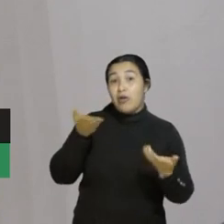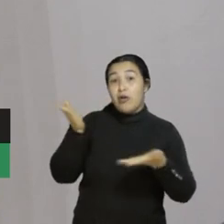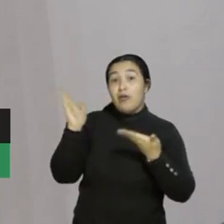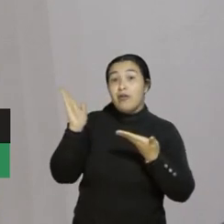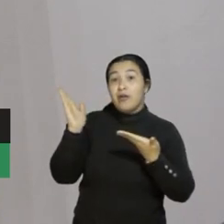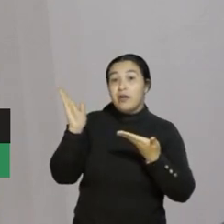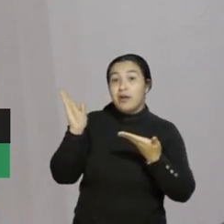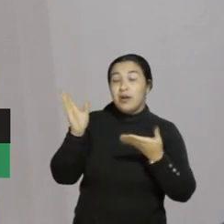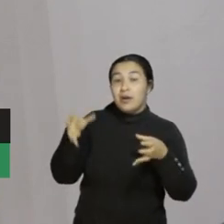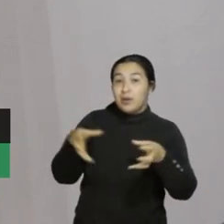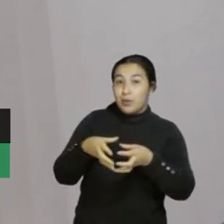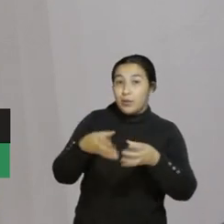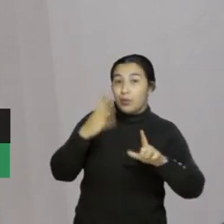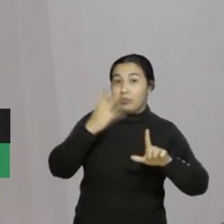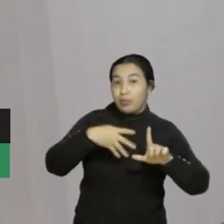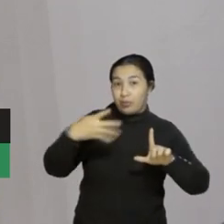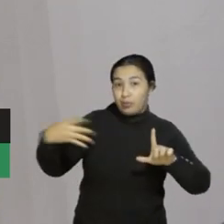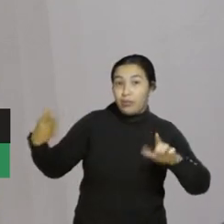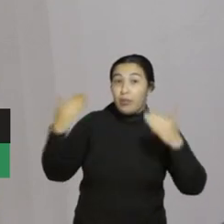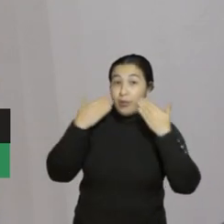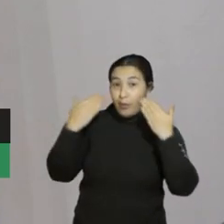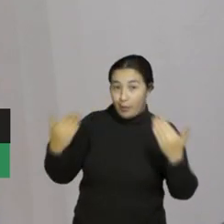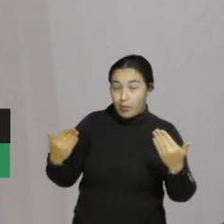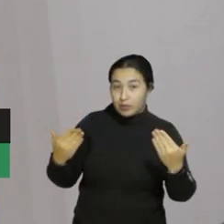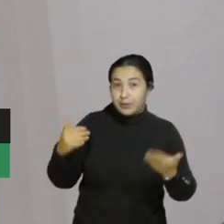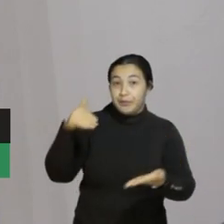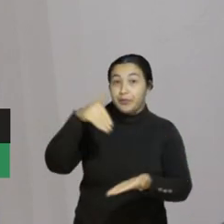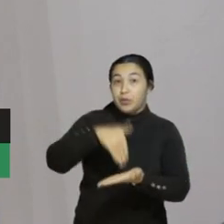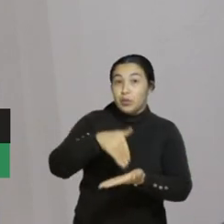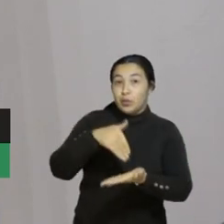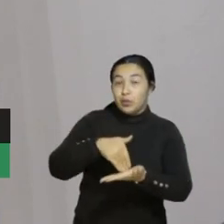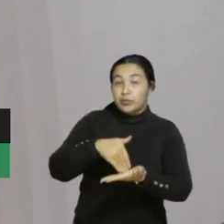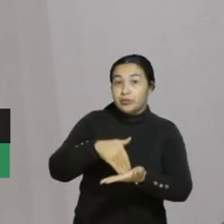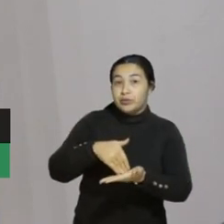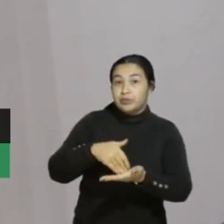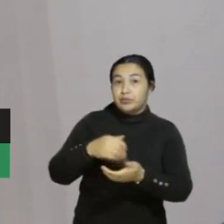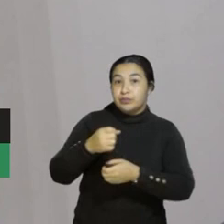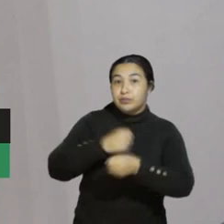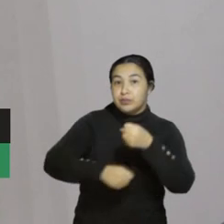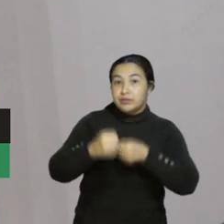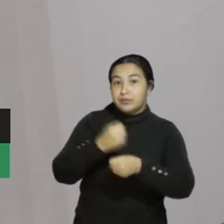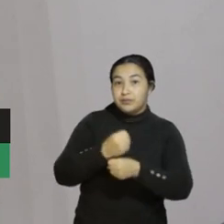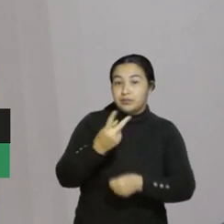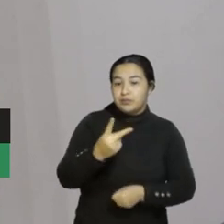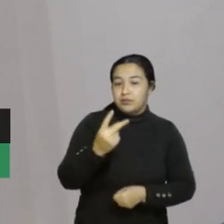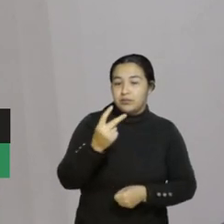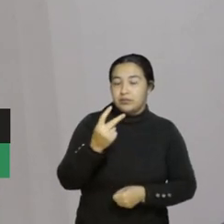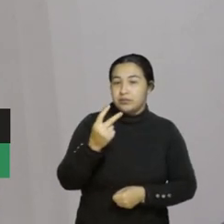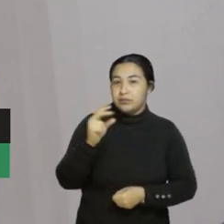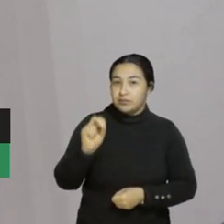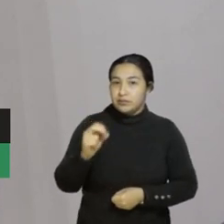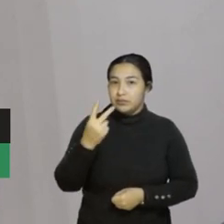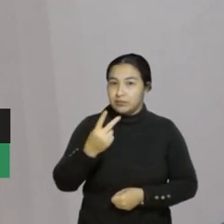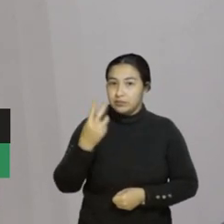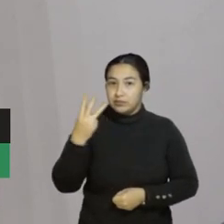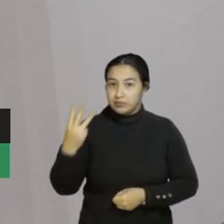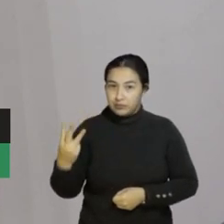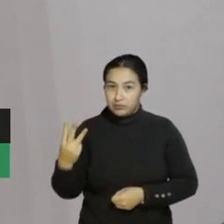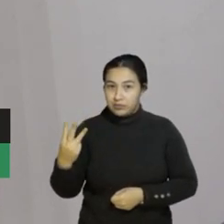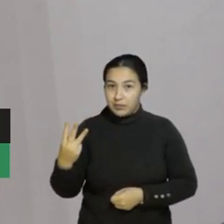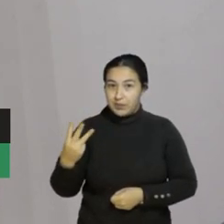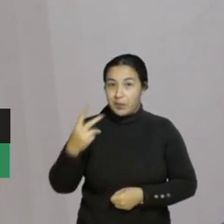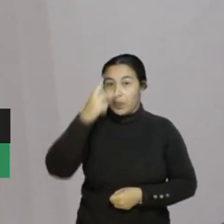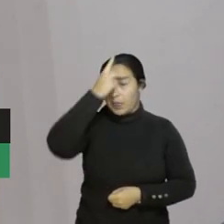movimento gay para falar sobre isso. Na parada gay de 2023, em São Paulo, uma pessoa que